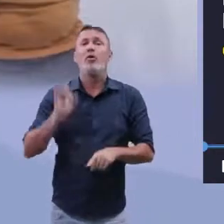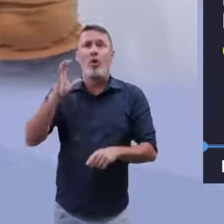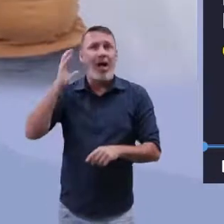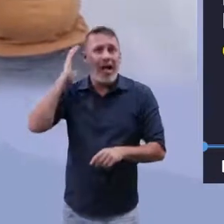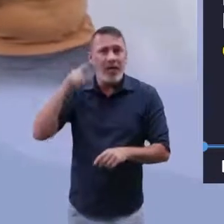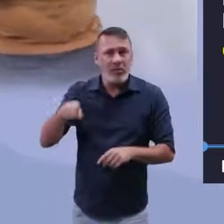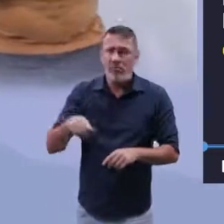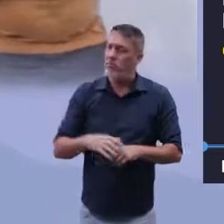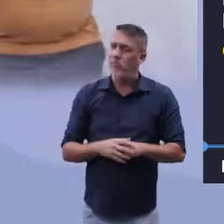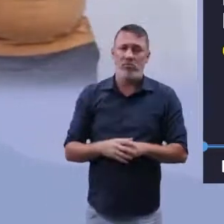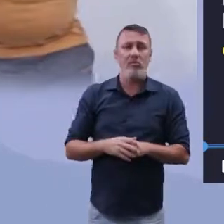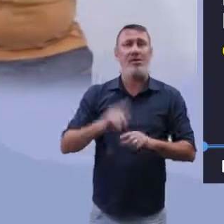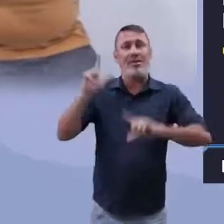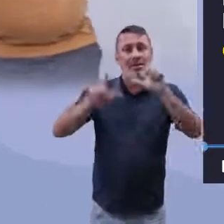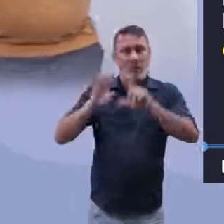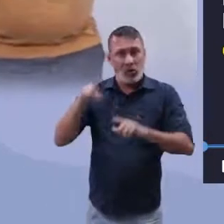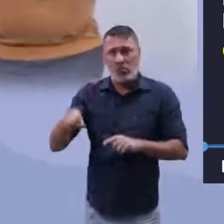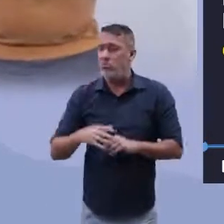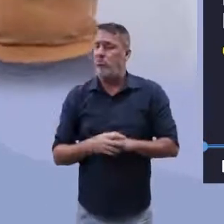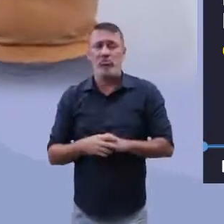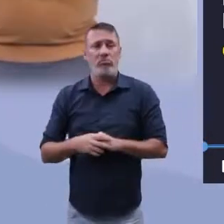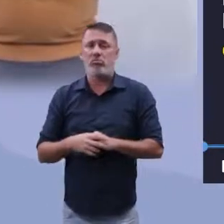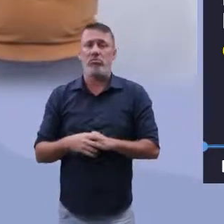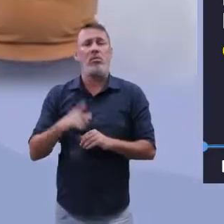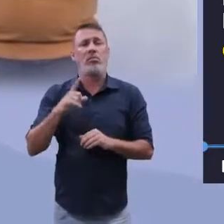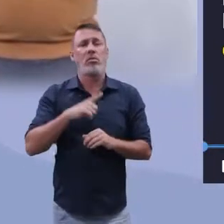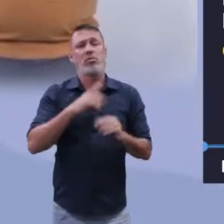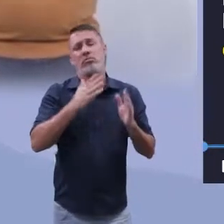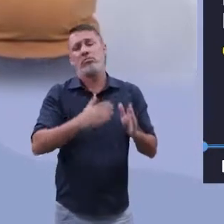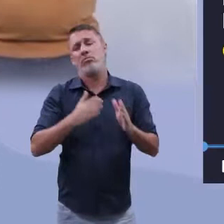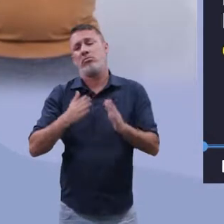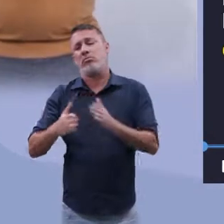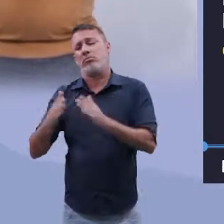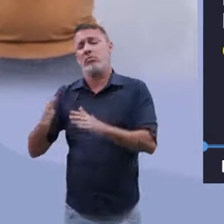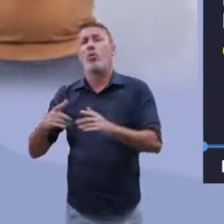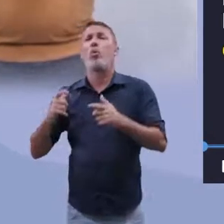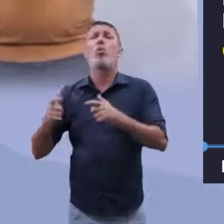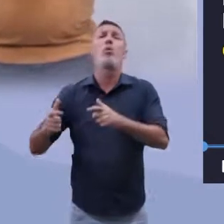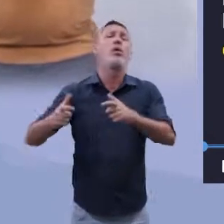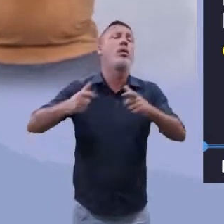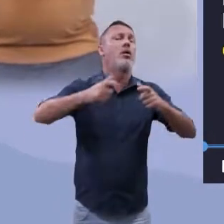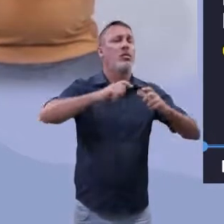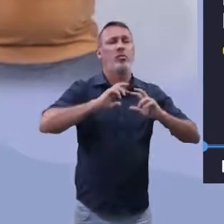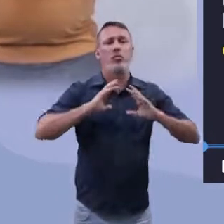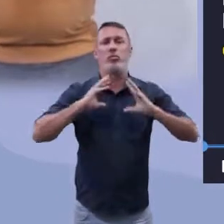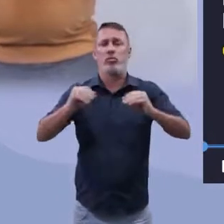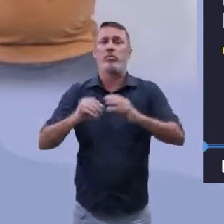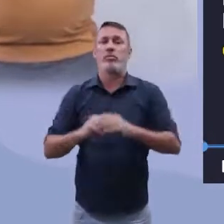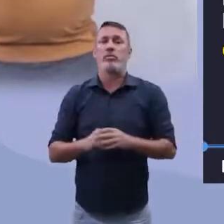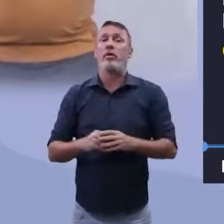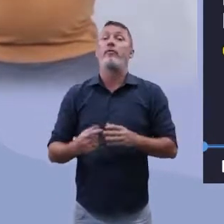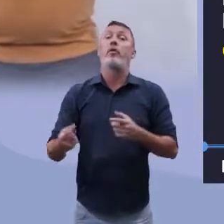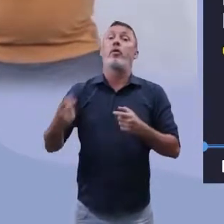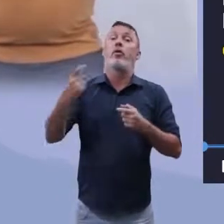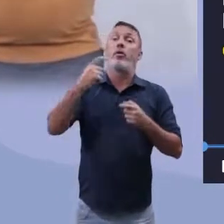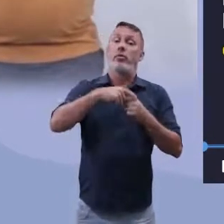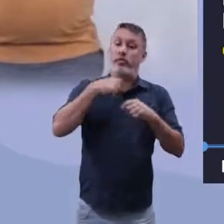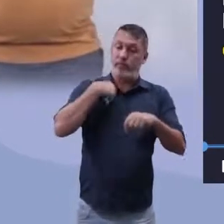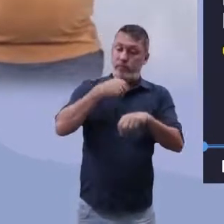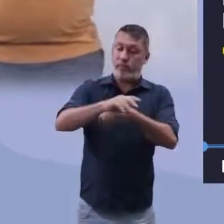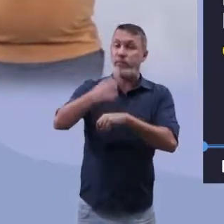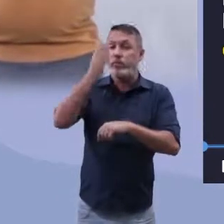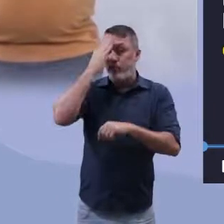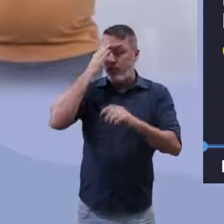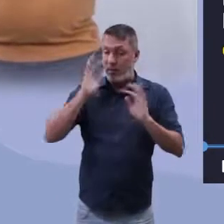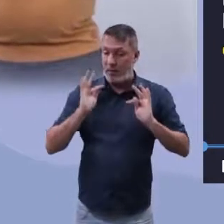está apenas na rádio, não está apenas na televisão, ele está em todos os lugares. E é aquilo que eu volto a recapitular.